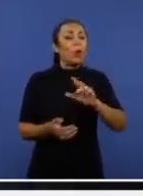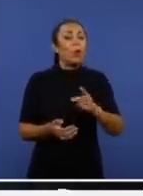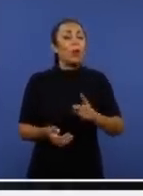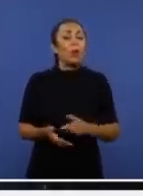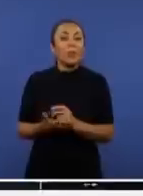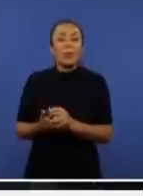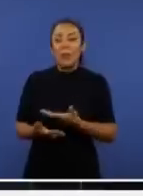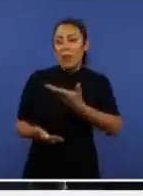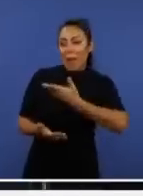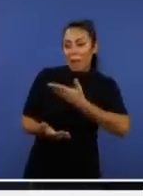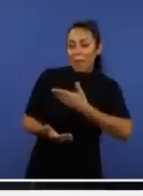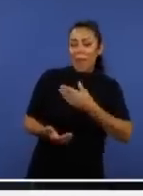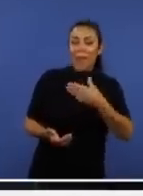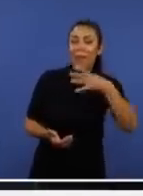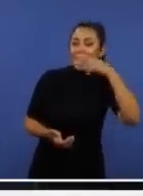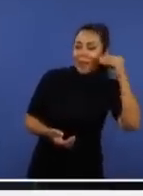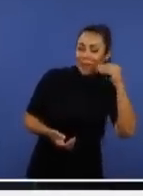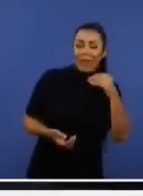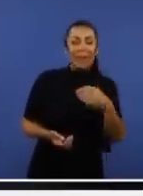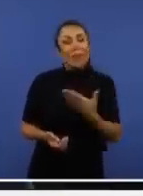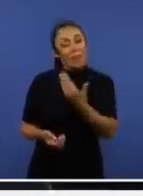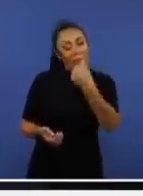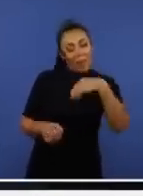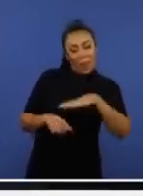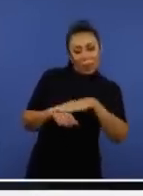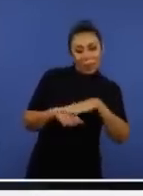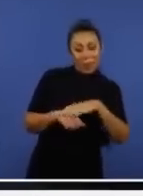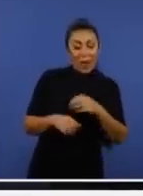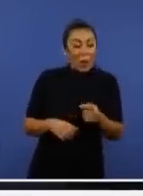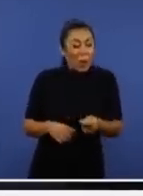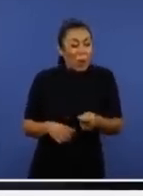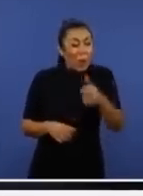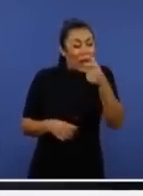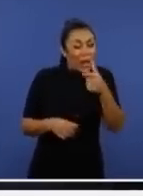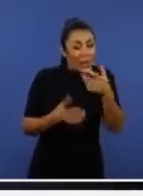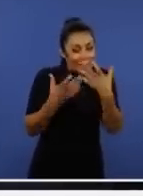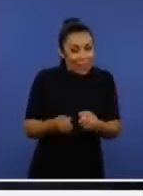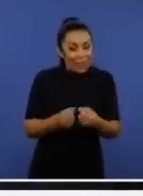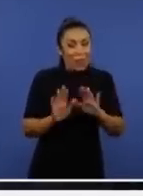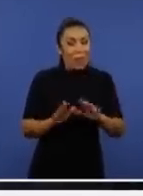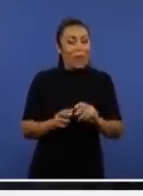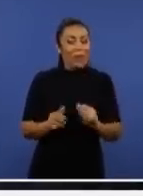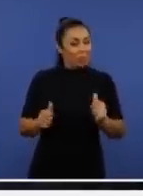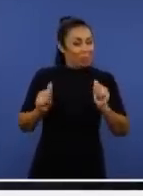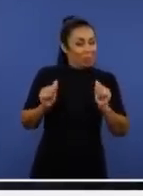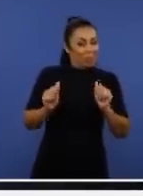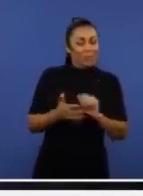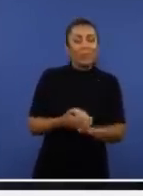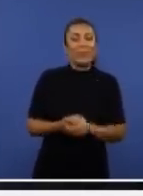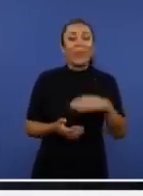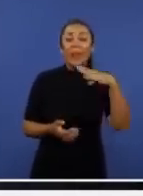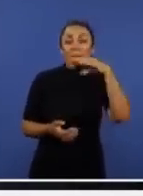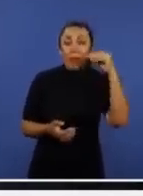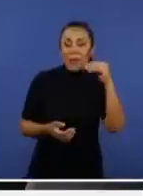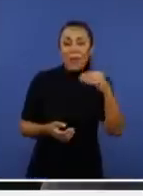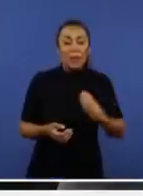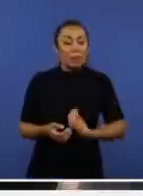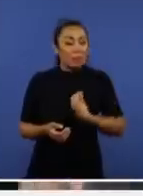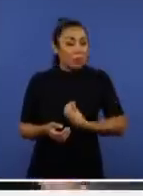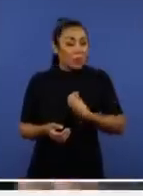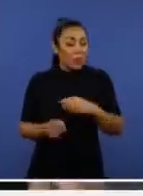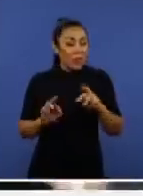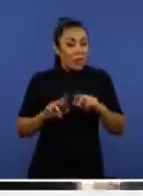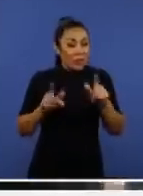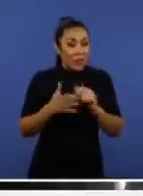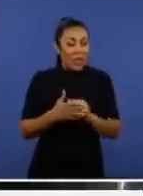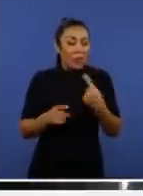amigo Ciro. Meu amigo, vamos conversar. O Ciro quase foi, mas acabou não indo. Né? O Ciro está nessa circunstância complicada de